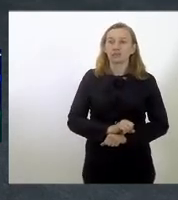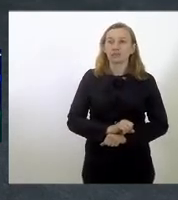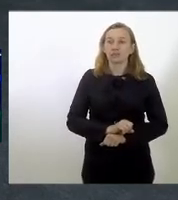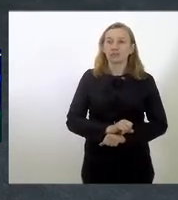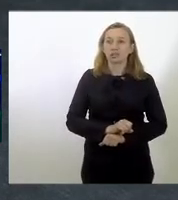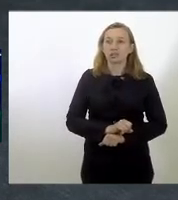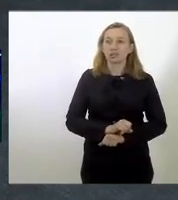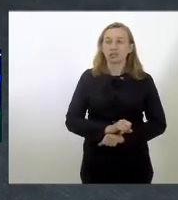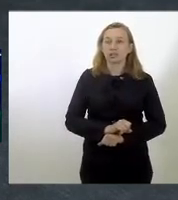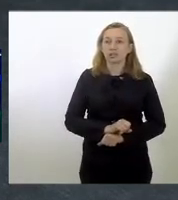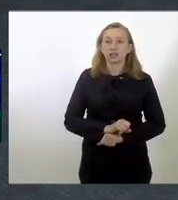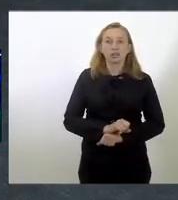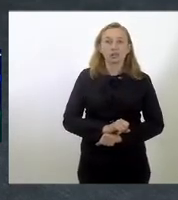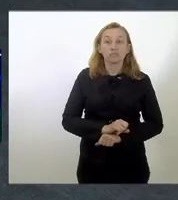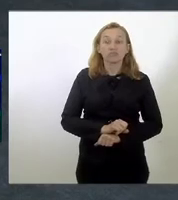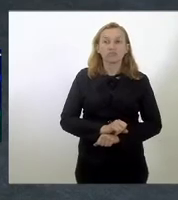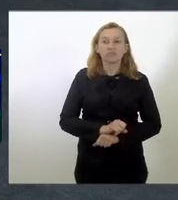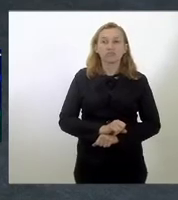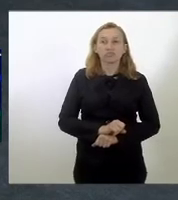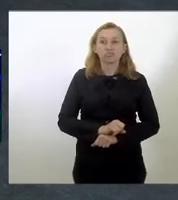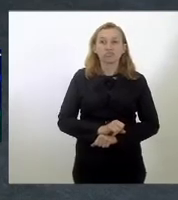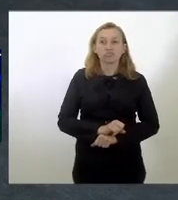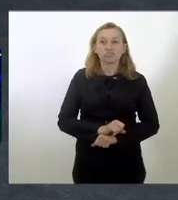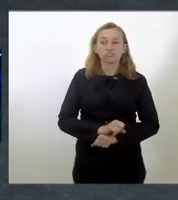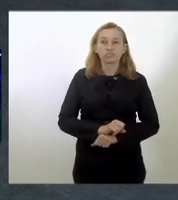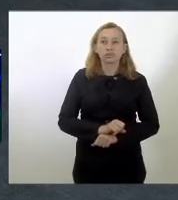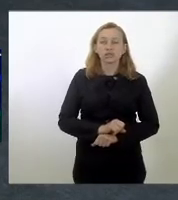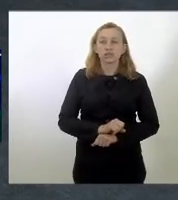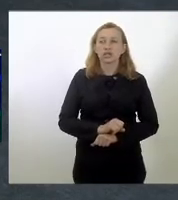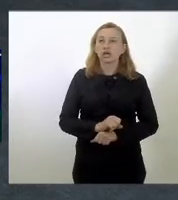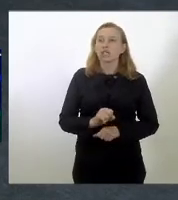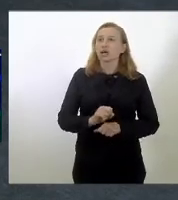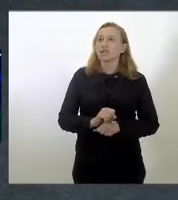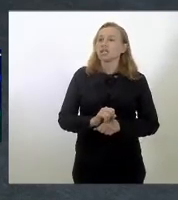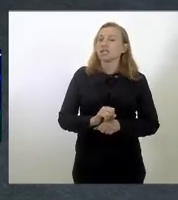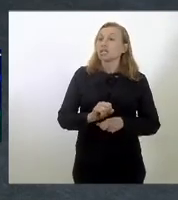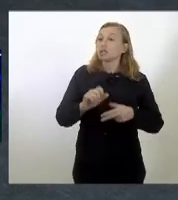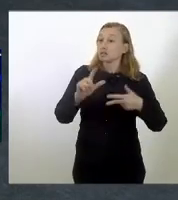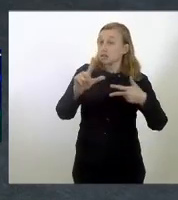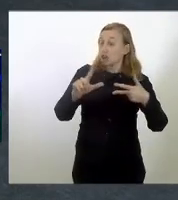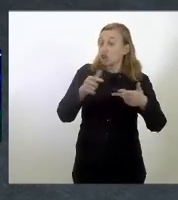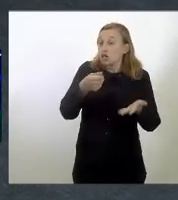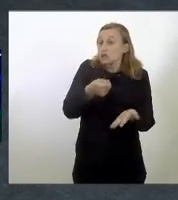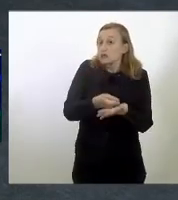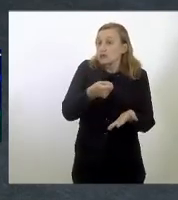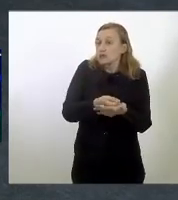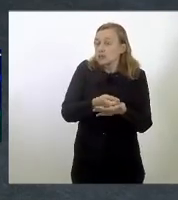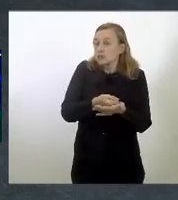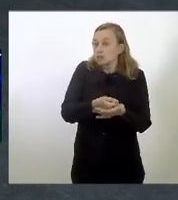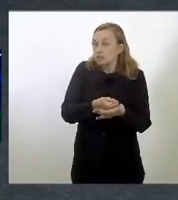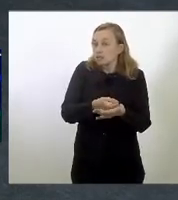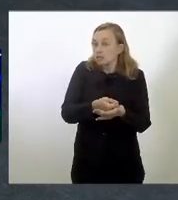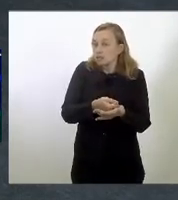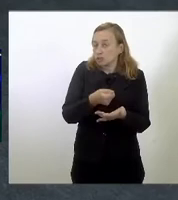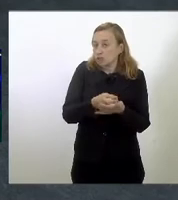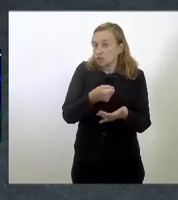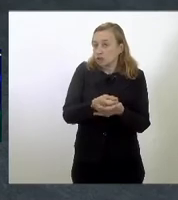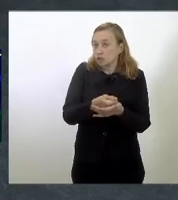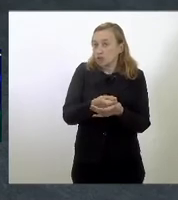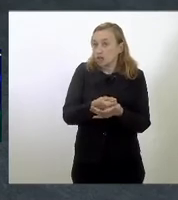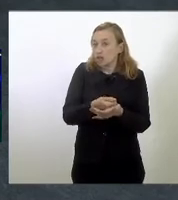a proposição legislativa que crie ou altere despesa obrigatória ou renúncia de